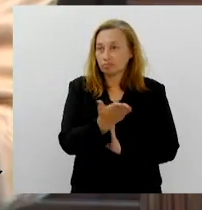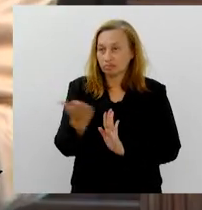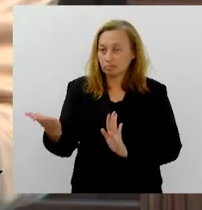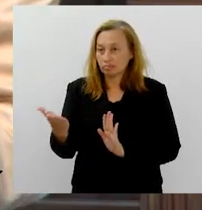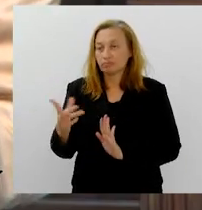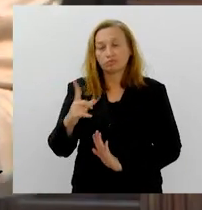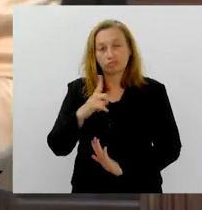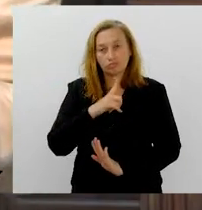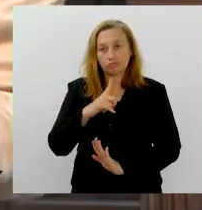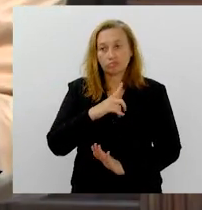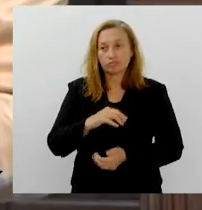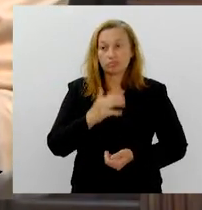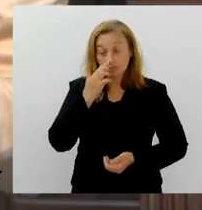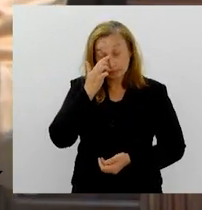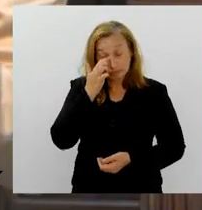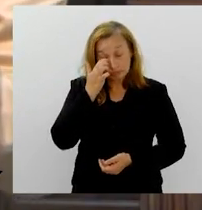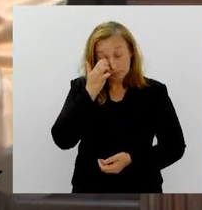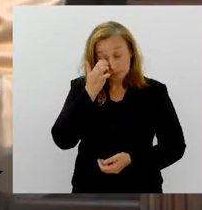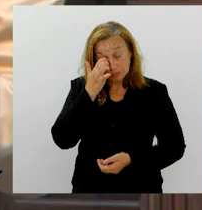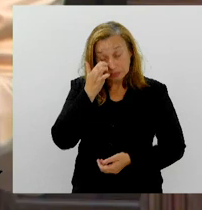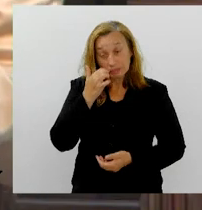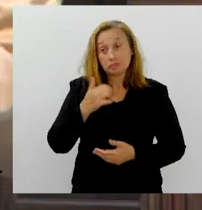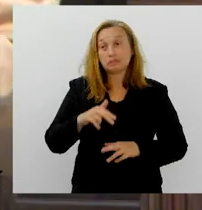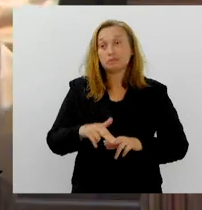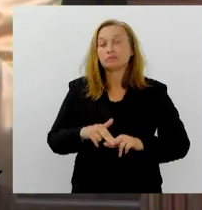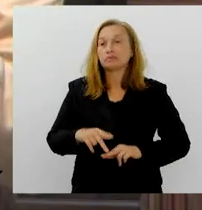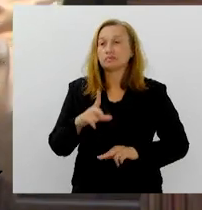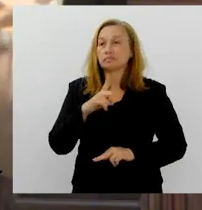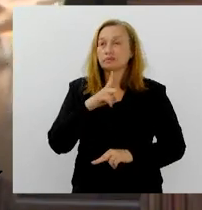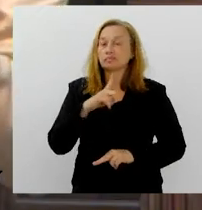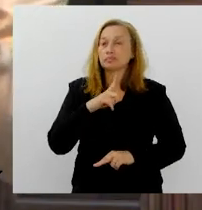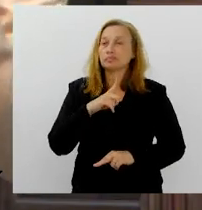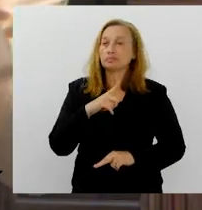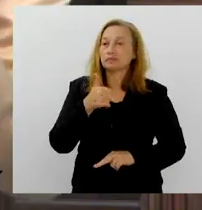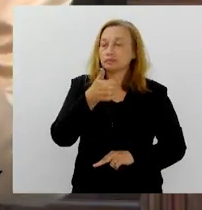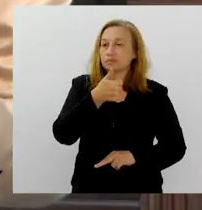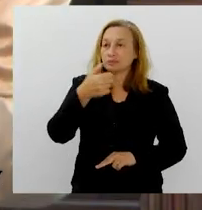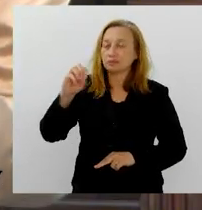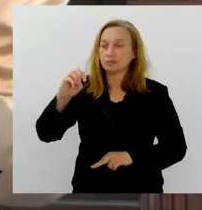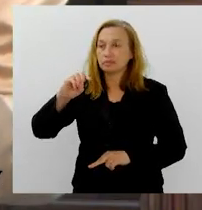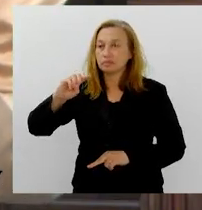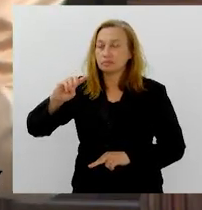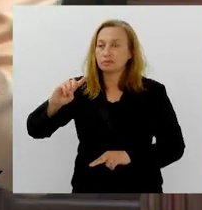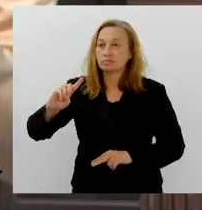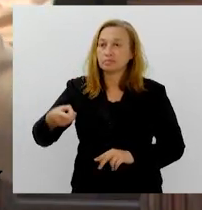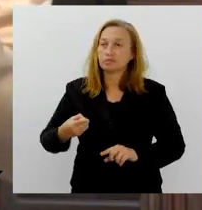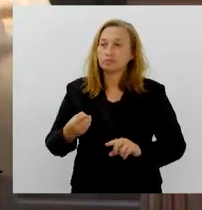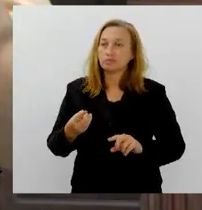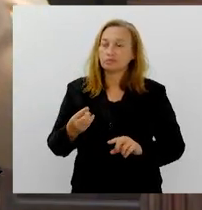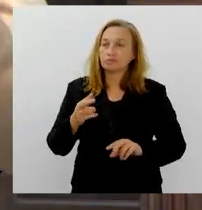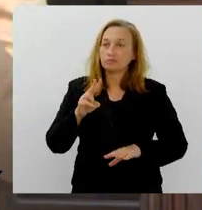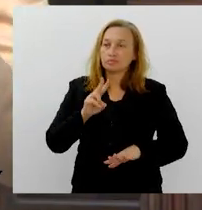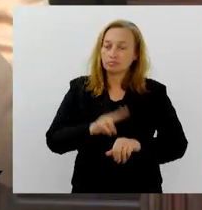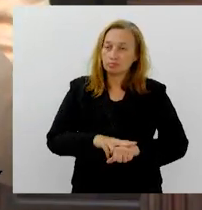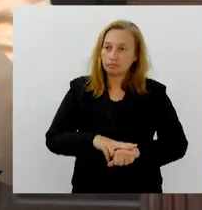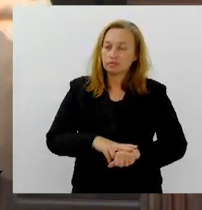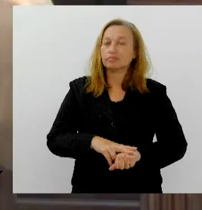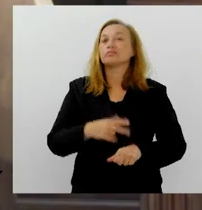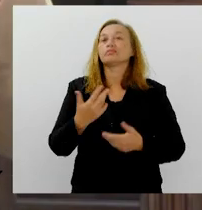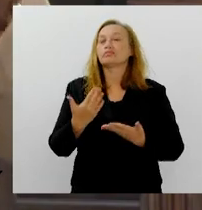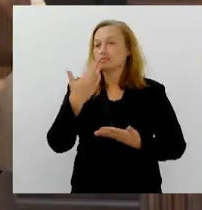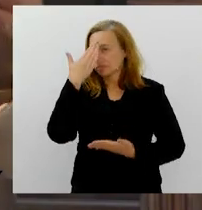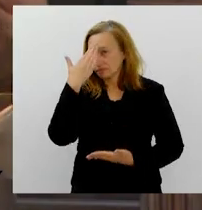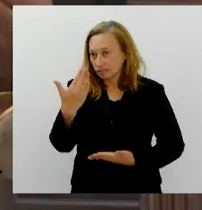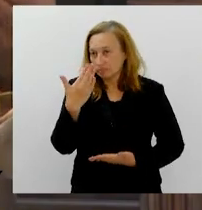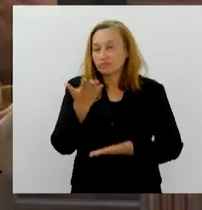tivesse. Porém, eu tenho 100 mil vezes que agradecê-los